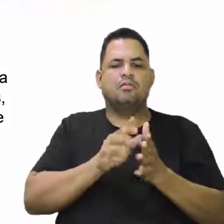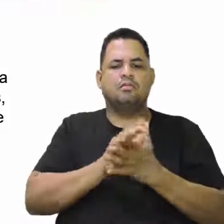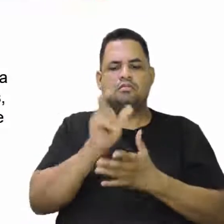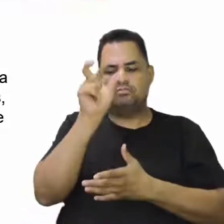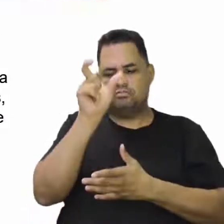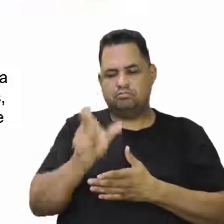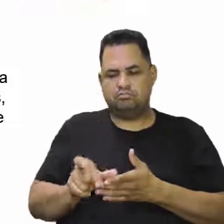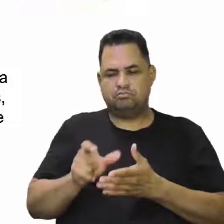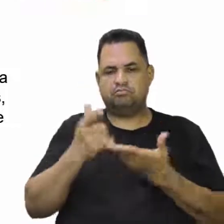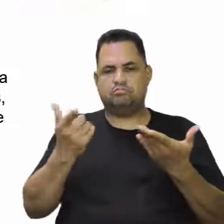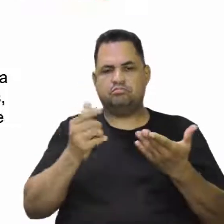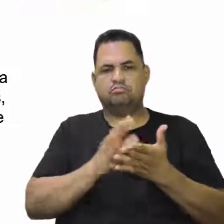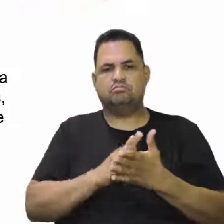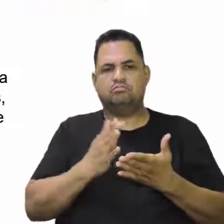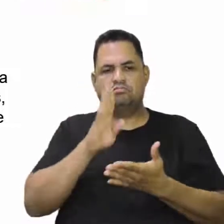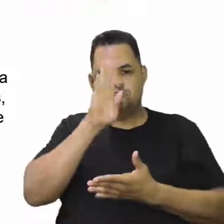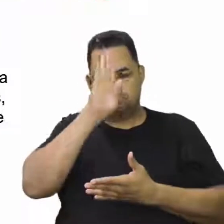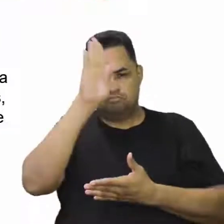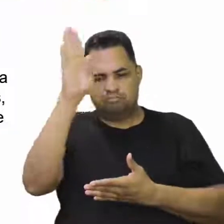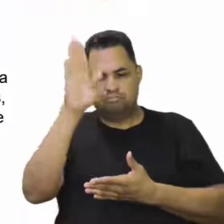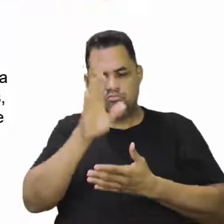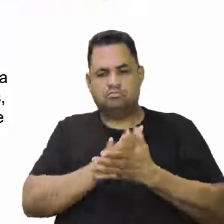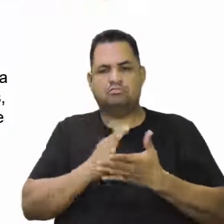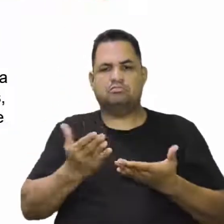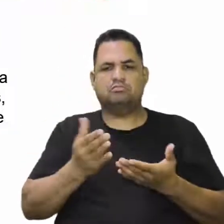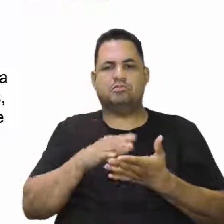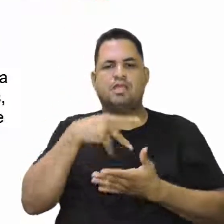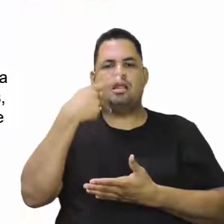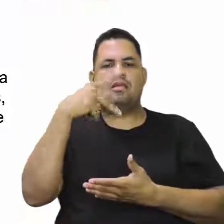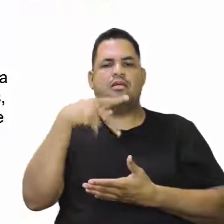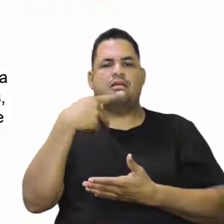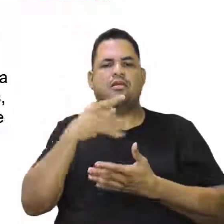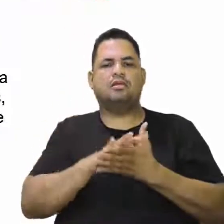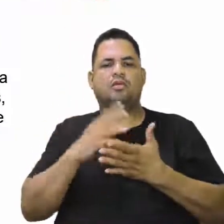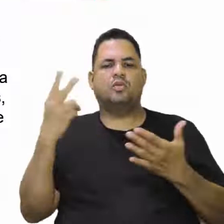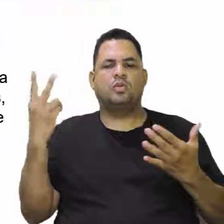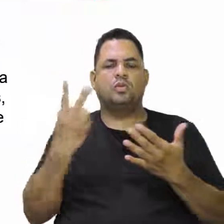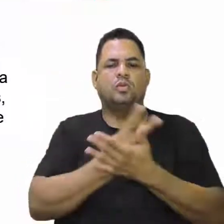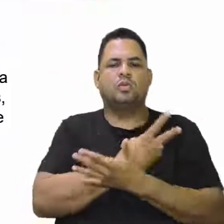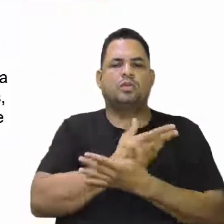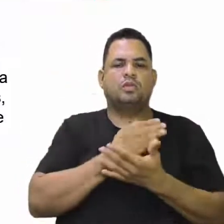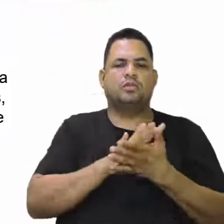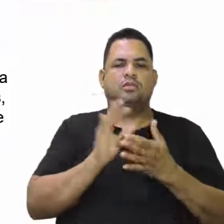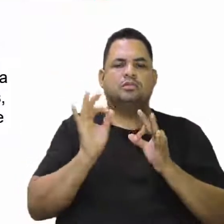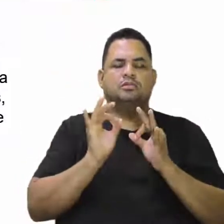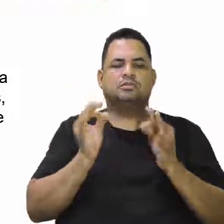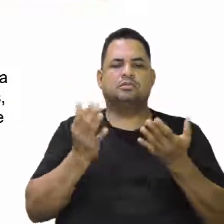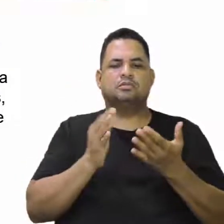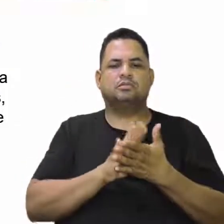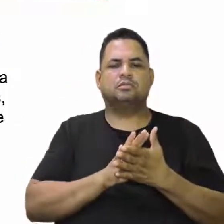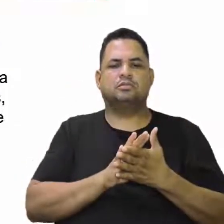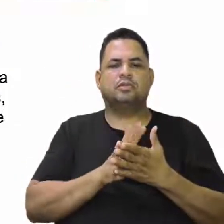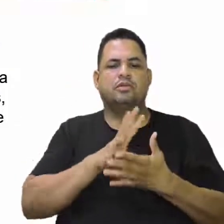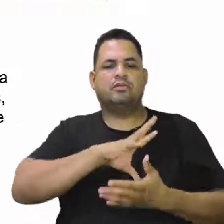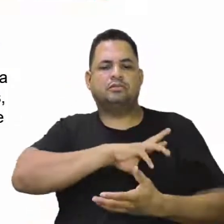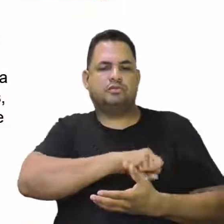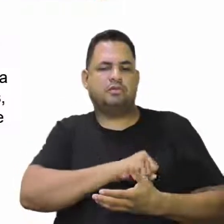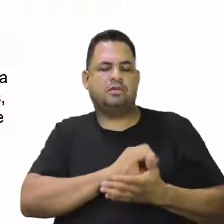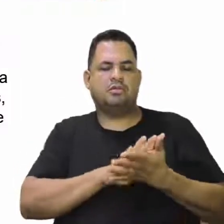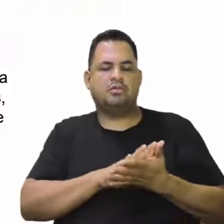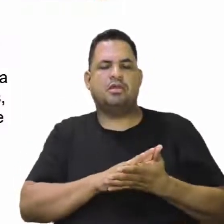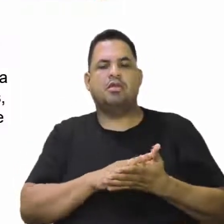seus protagonistas que são os narradores. Os acontecimentos dessa trama tratam sobre o amor,